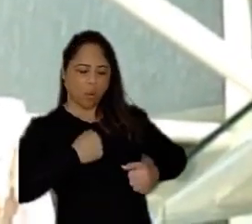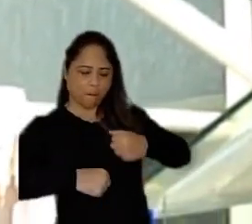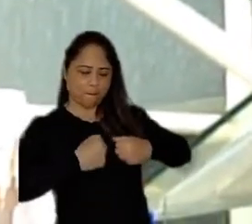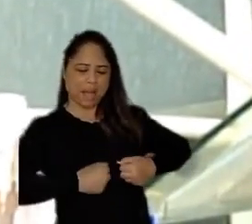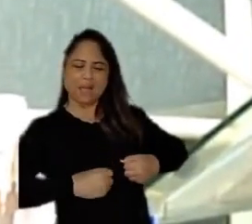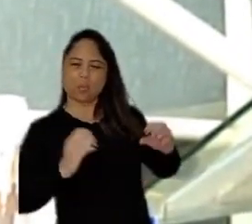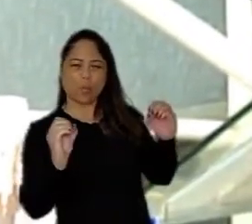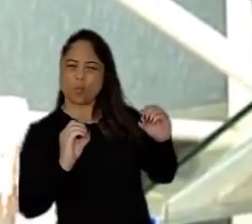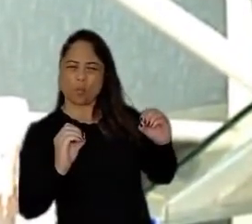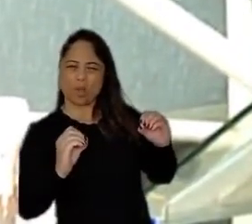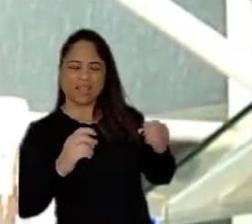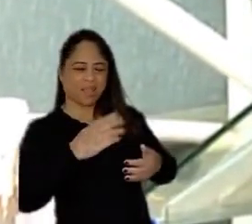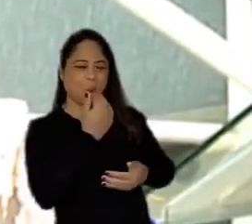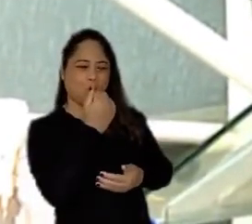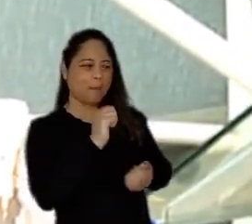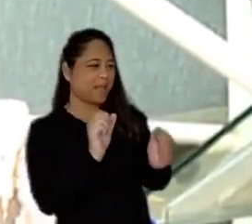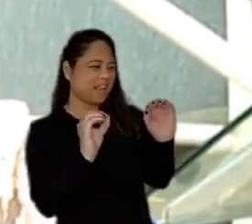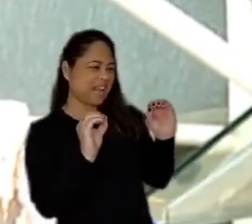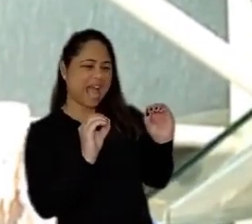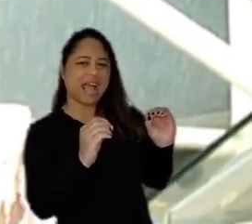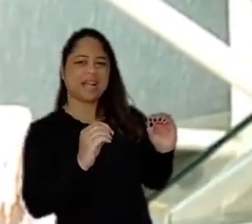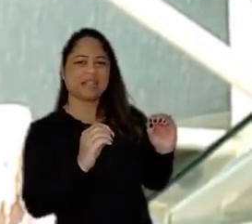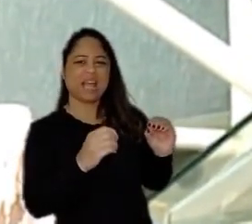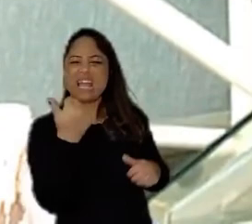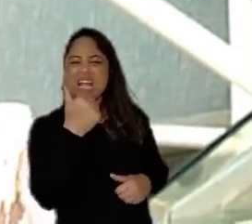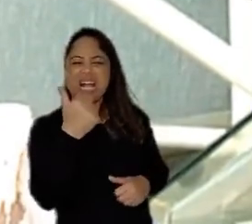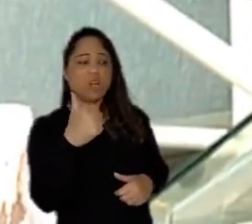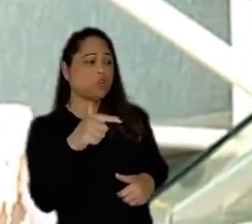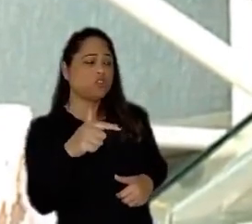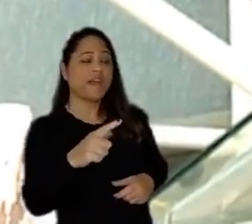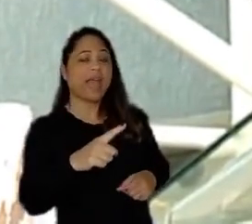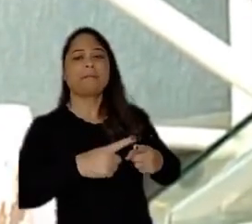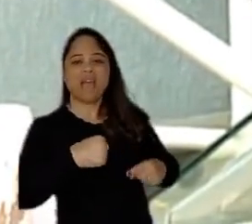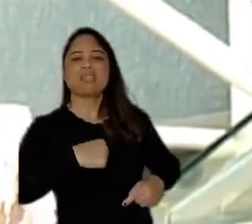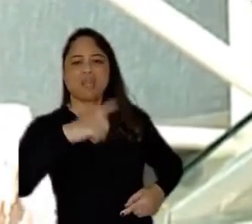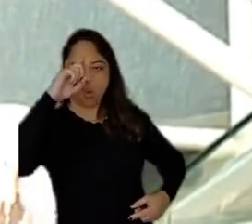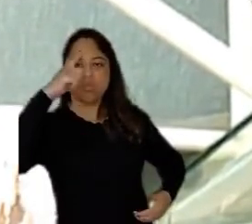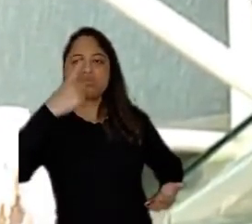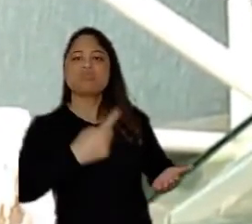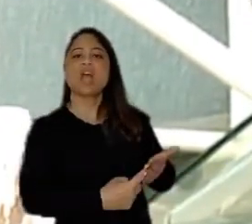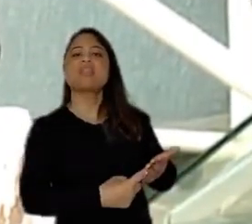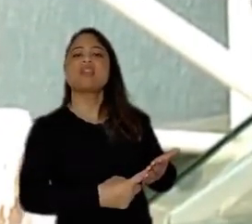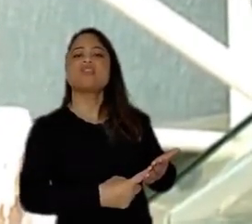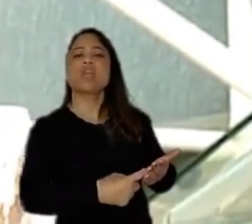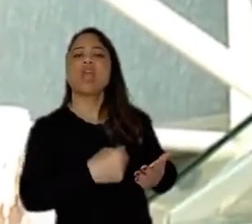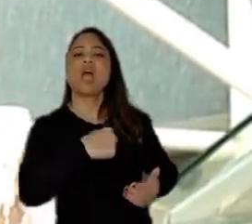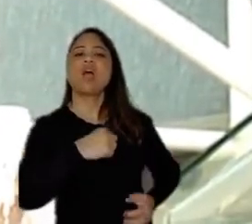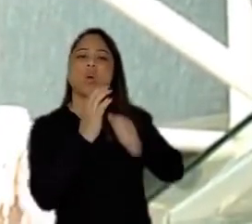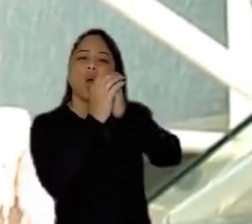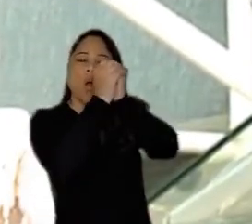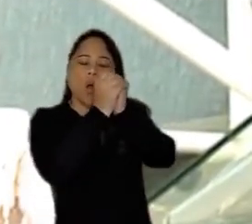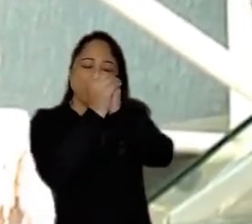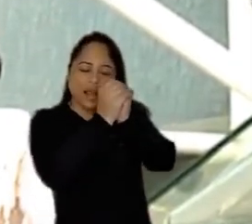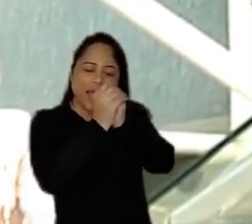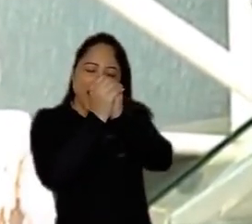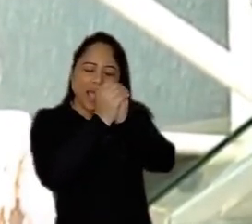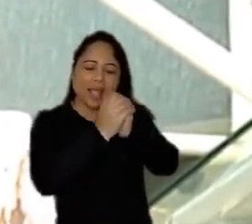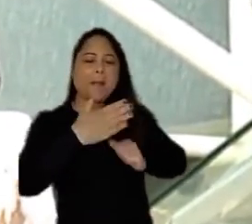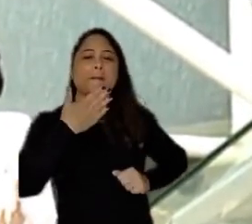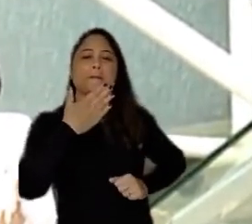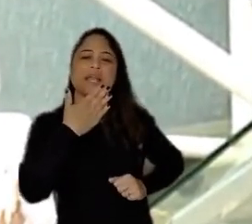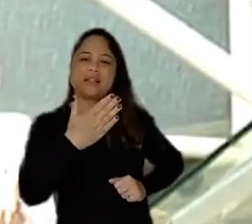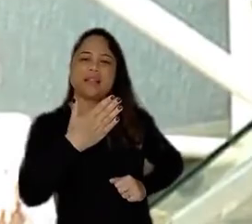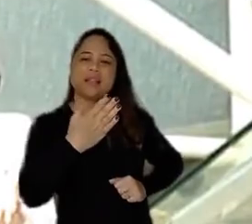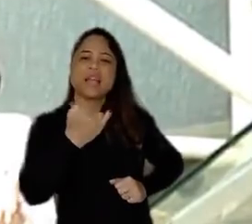banho, que eu tenha que ir sem jantar, se não tiver carona eu me viro, porque eu estou desde cedo em oração dizendo, se ao